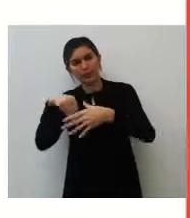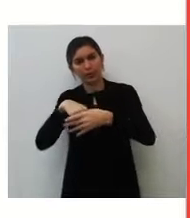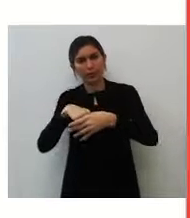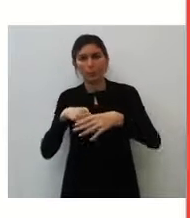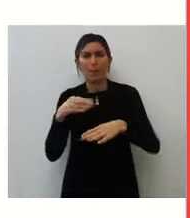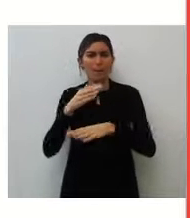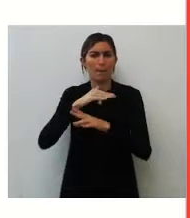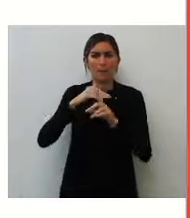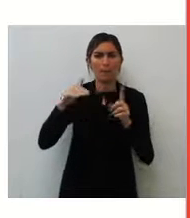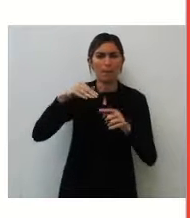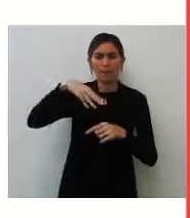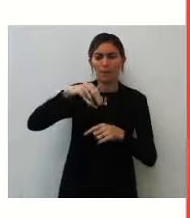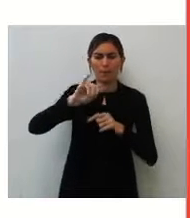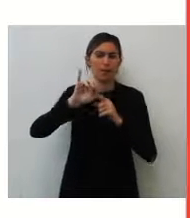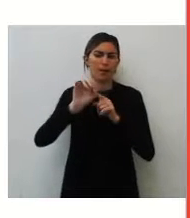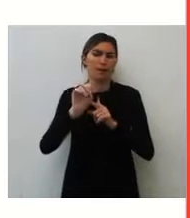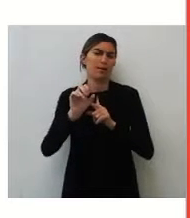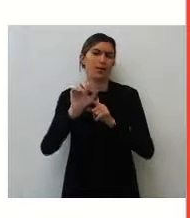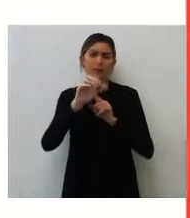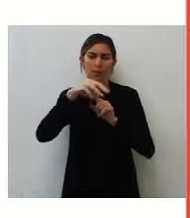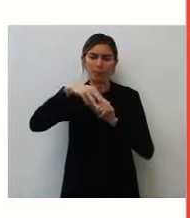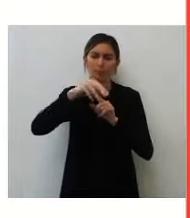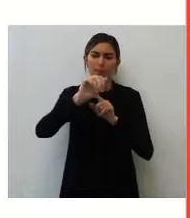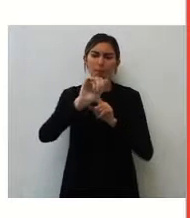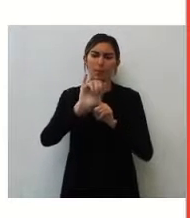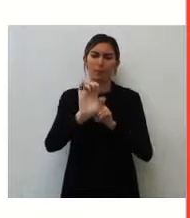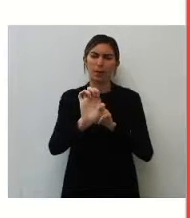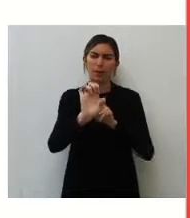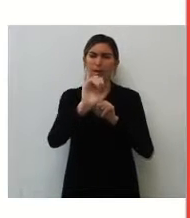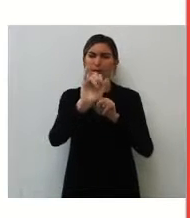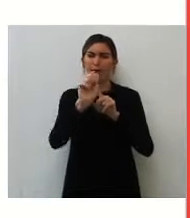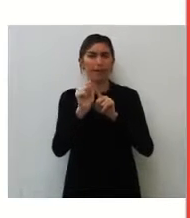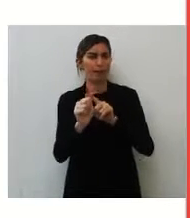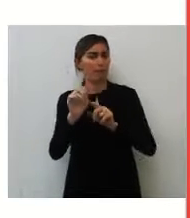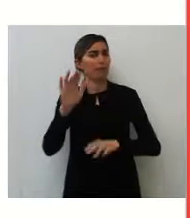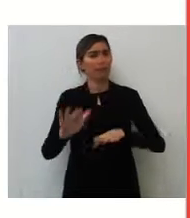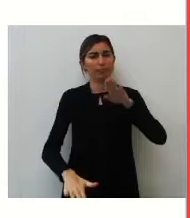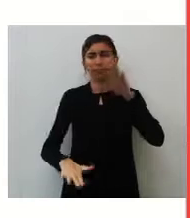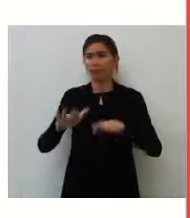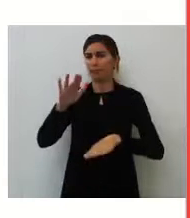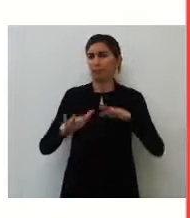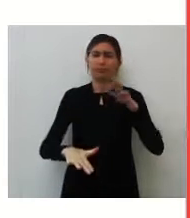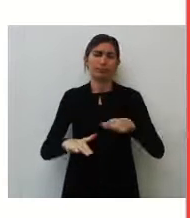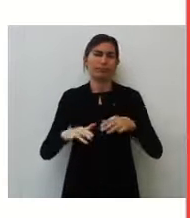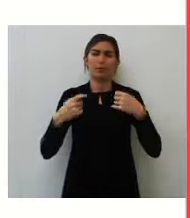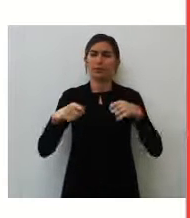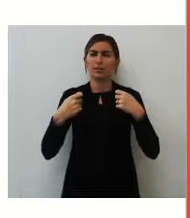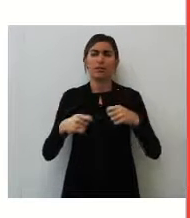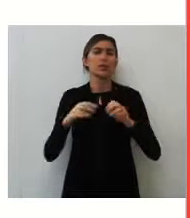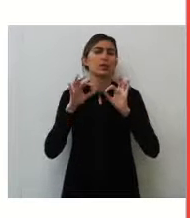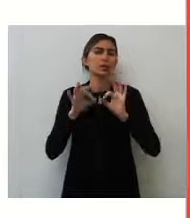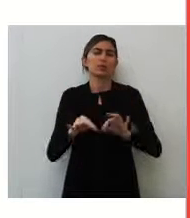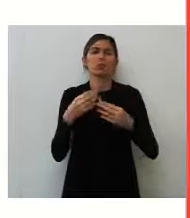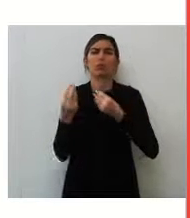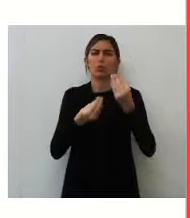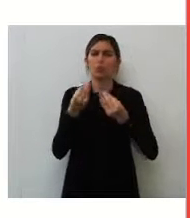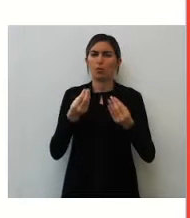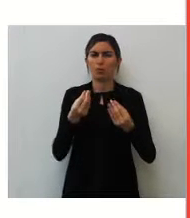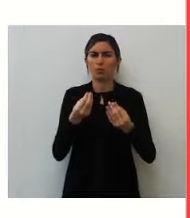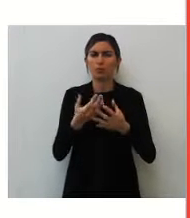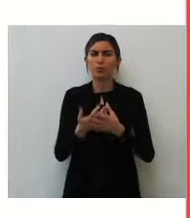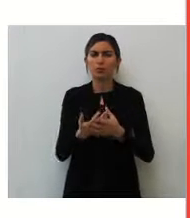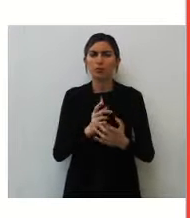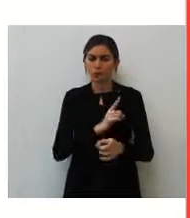ser meia submersa porque ali ó é invariável ok então tá